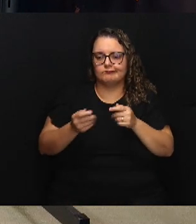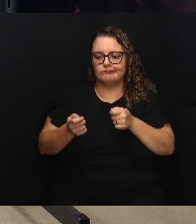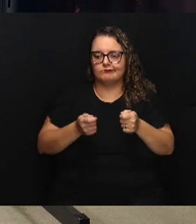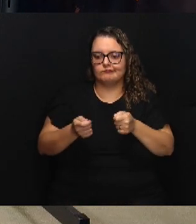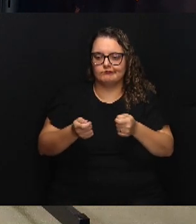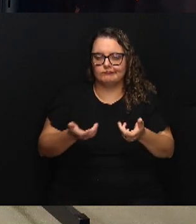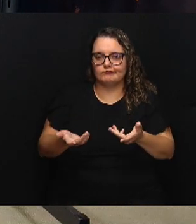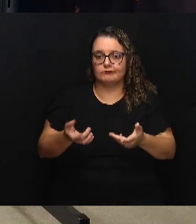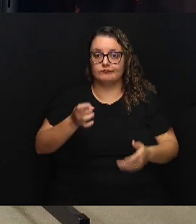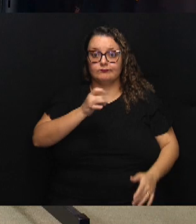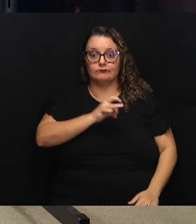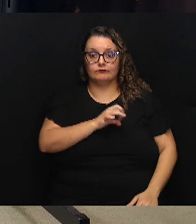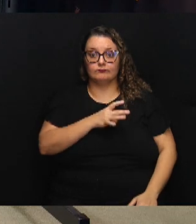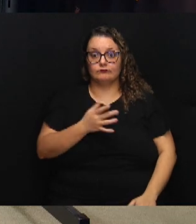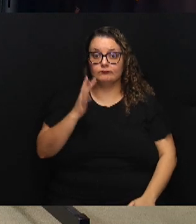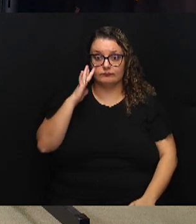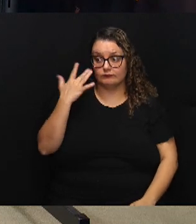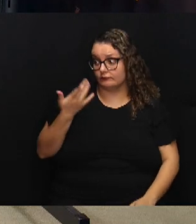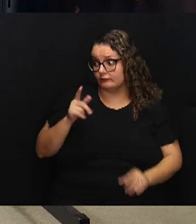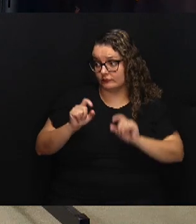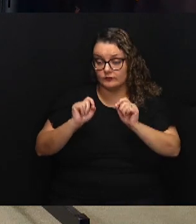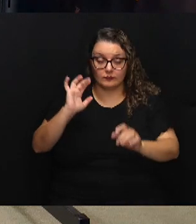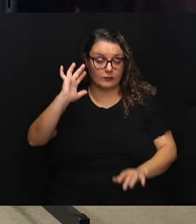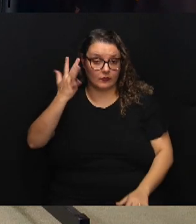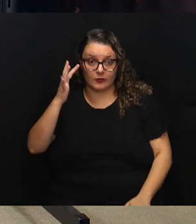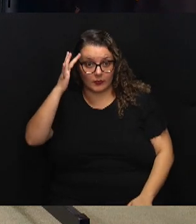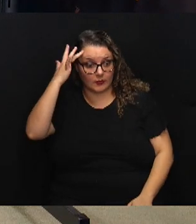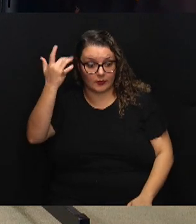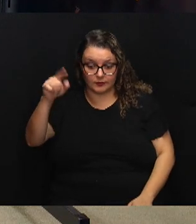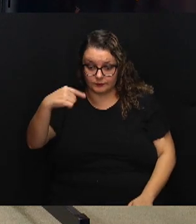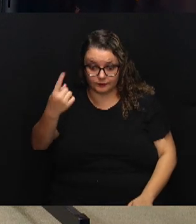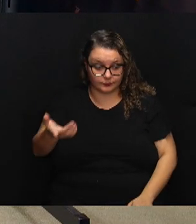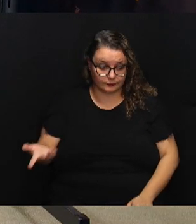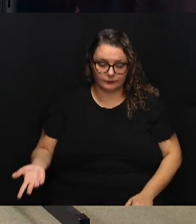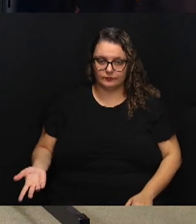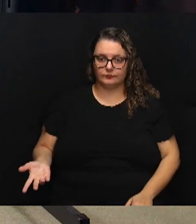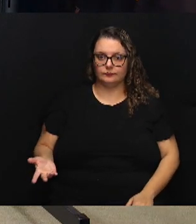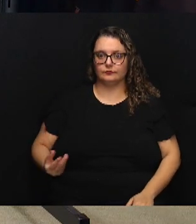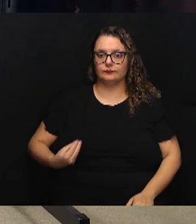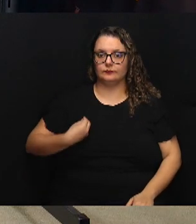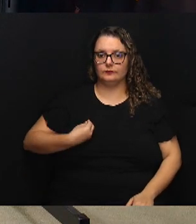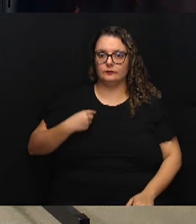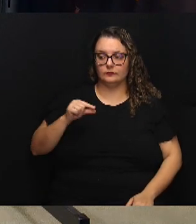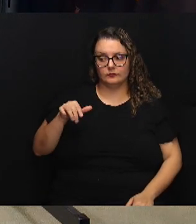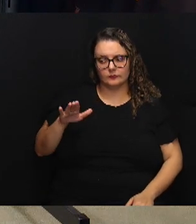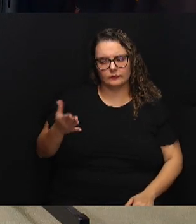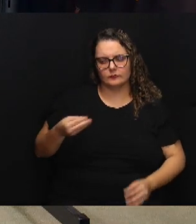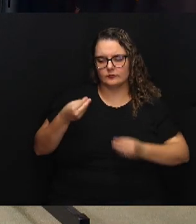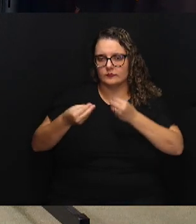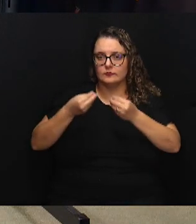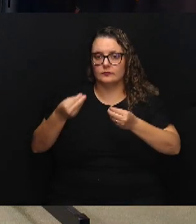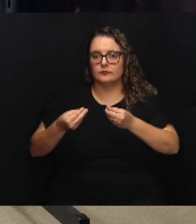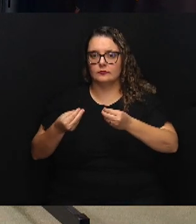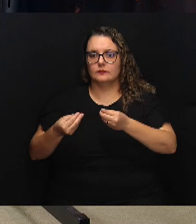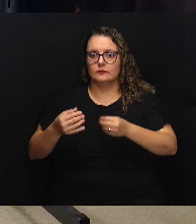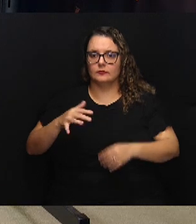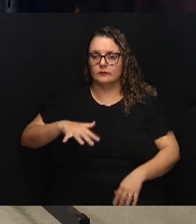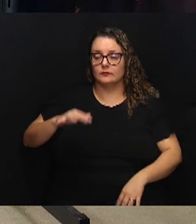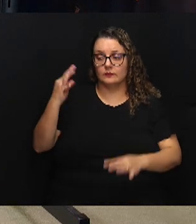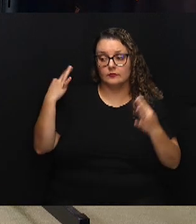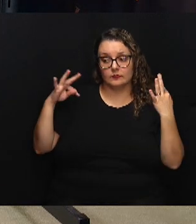aí, com medo de não saber o que vai acontecer amanhã, e aí depois o pessoal resolveu viver um pouco mais. Então, como é que o setor de turismo tem